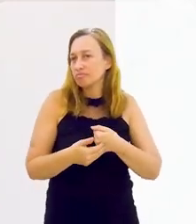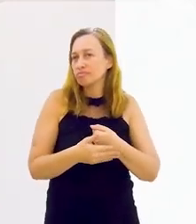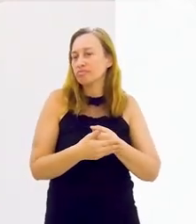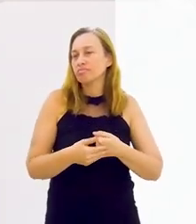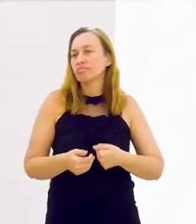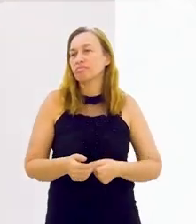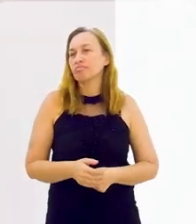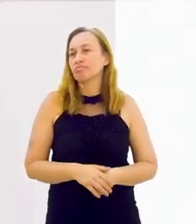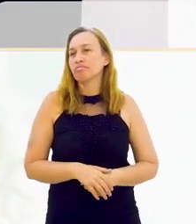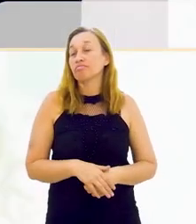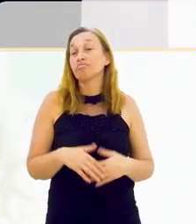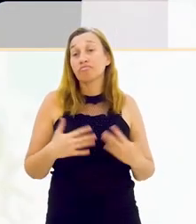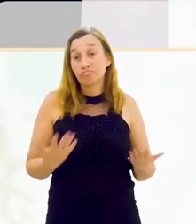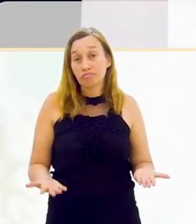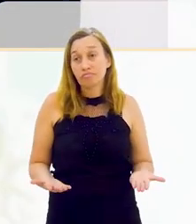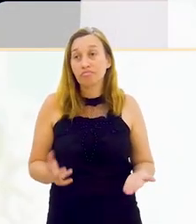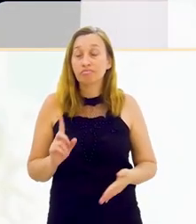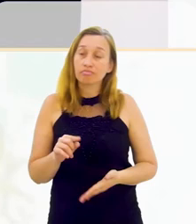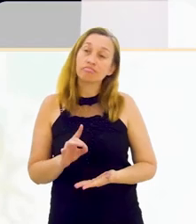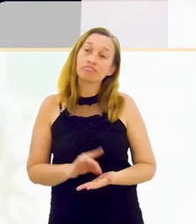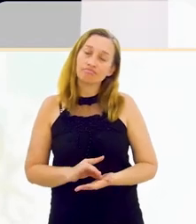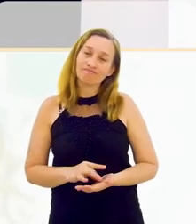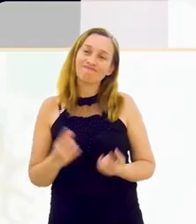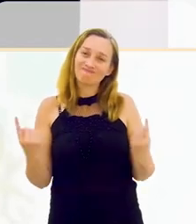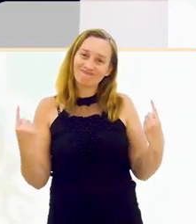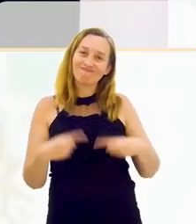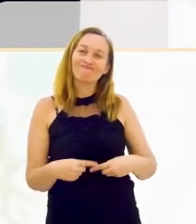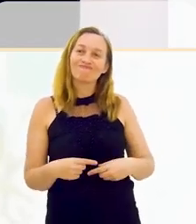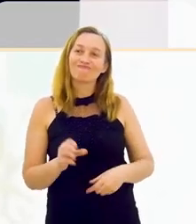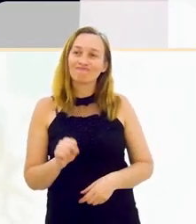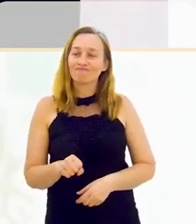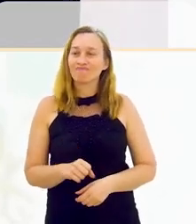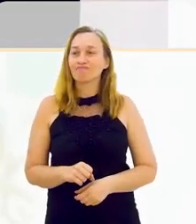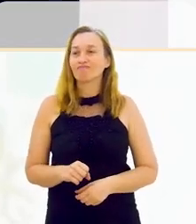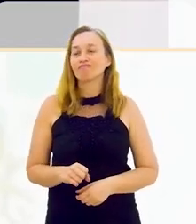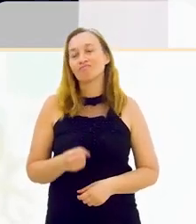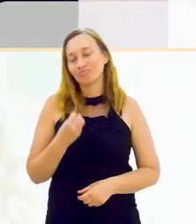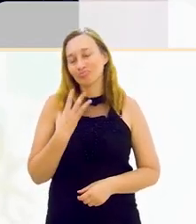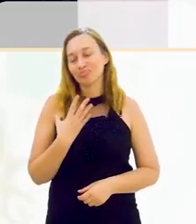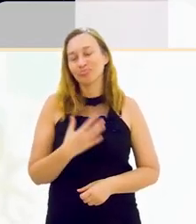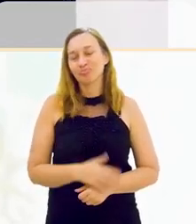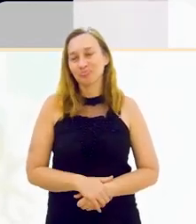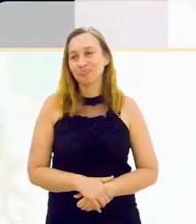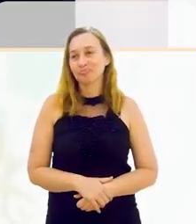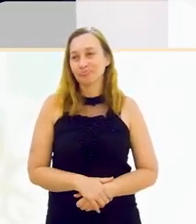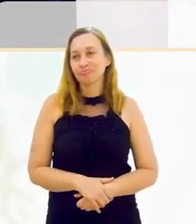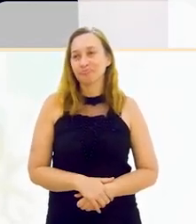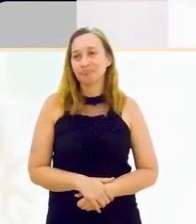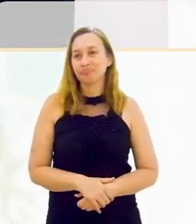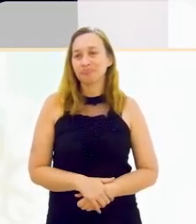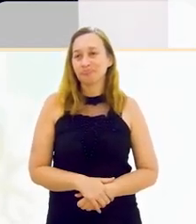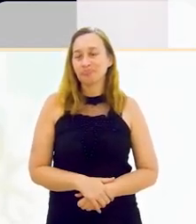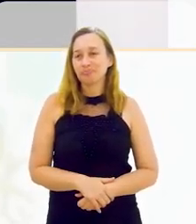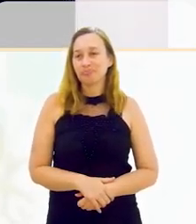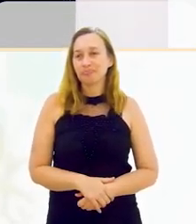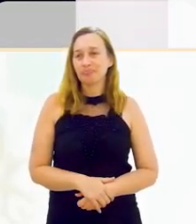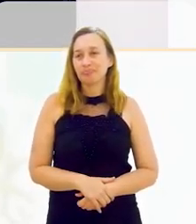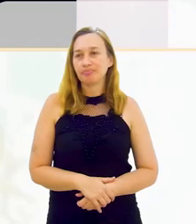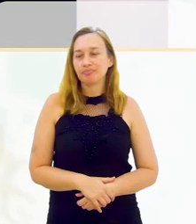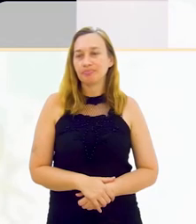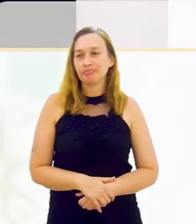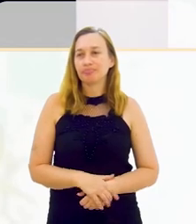de um afeto. Então, é realmente desafiador, mas muito rico. Muito rico. A gente